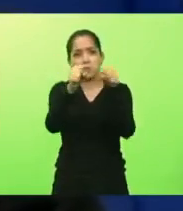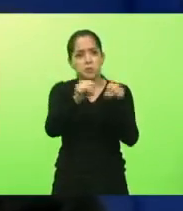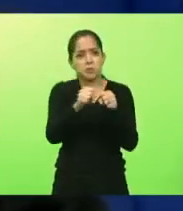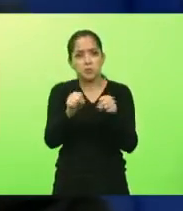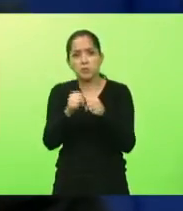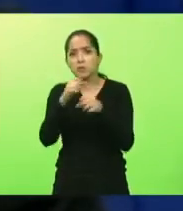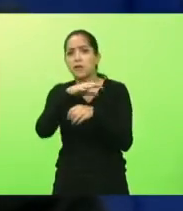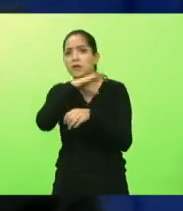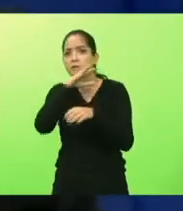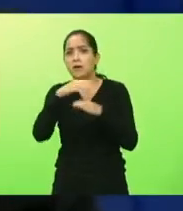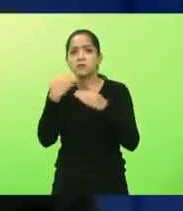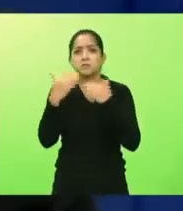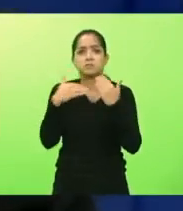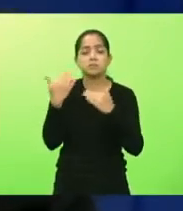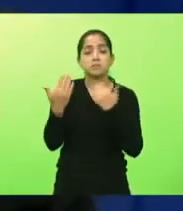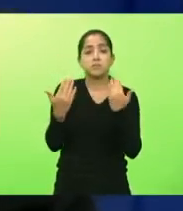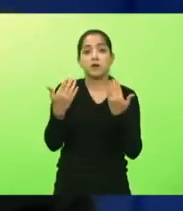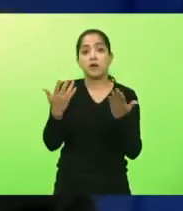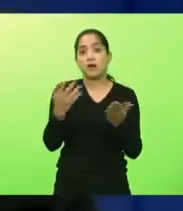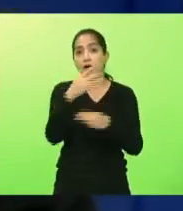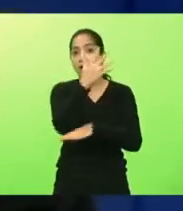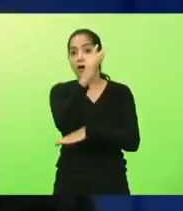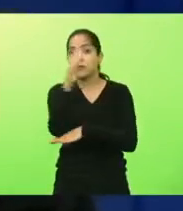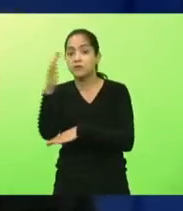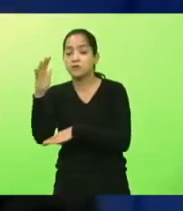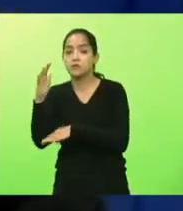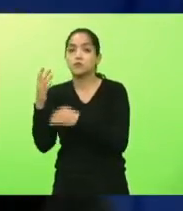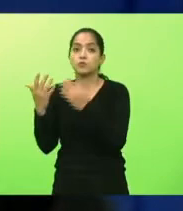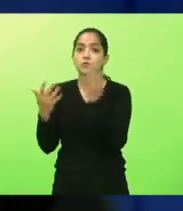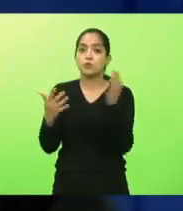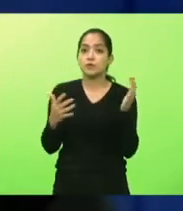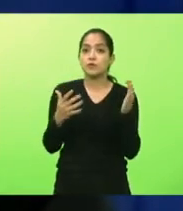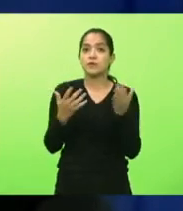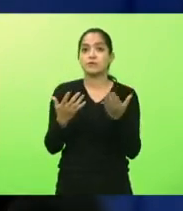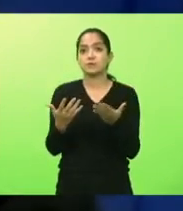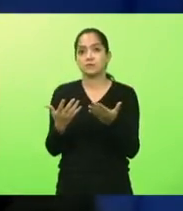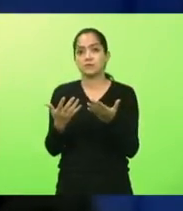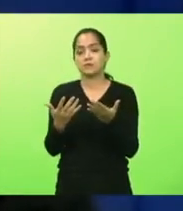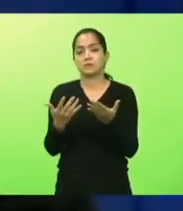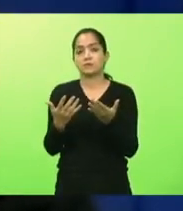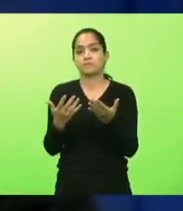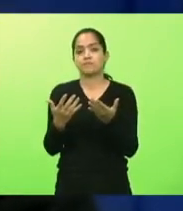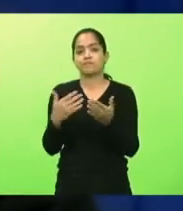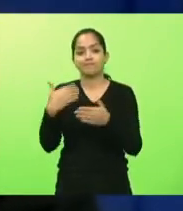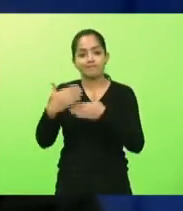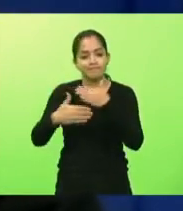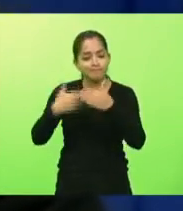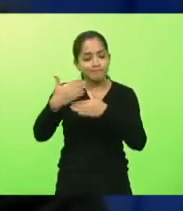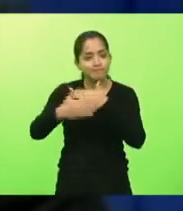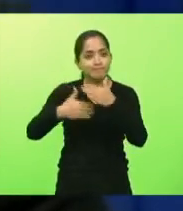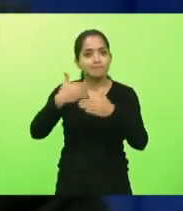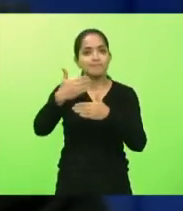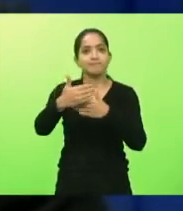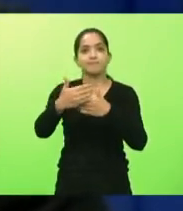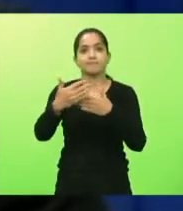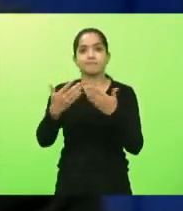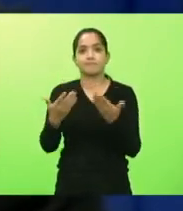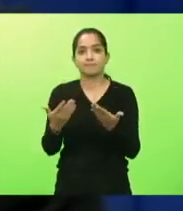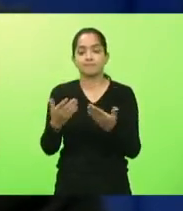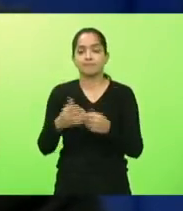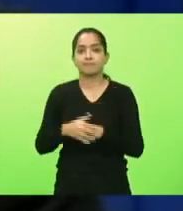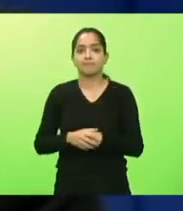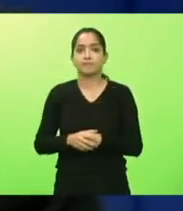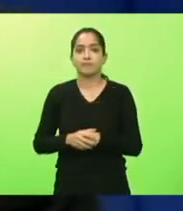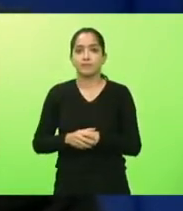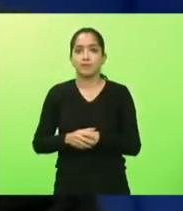animais. E a natureza, ela traz como efeito rebote isso. Esse é o efeito dela. Então, essa